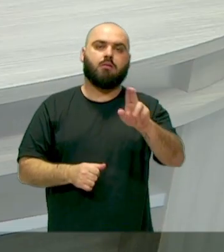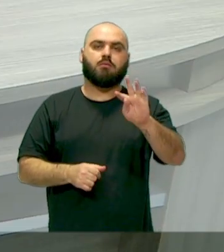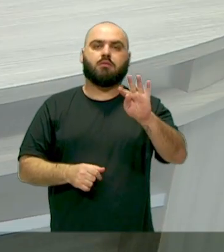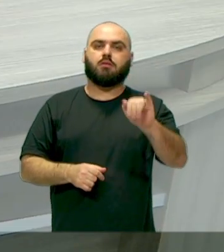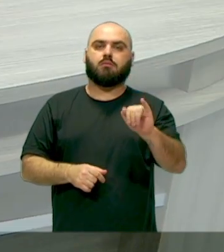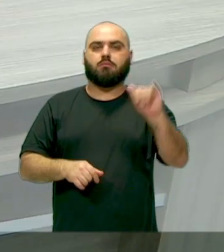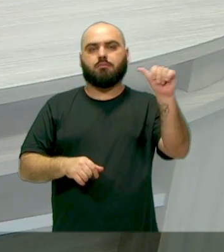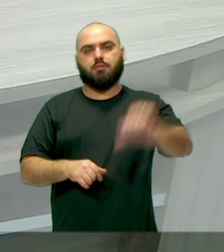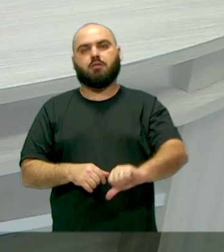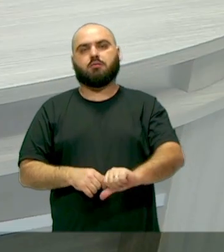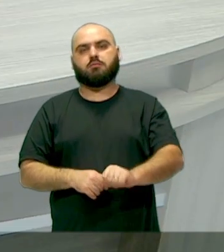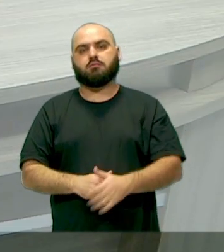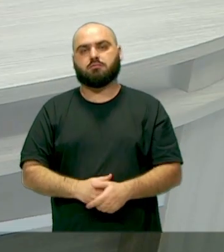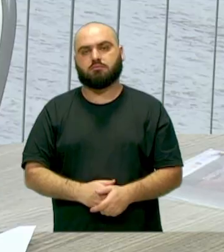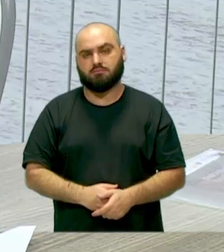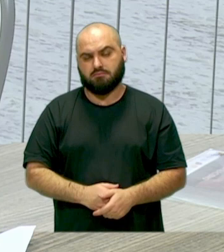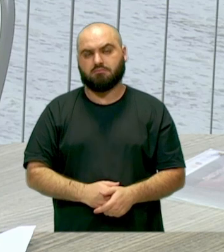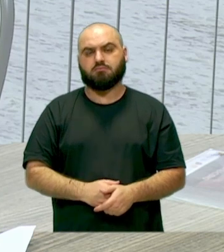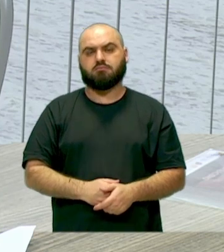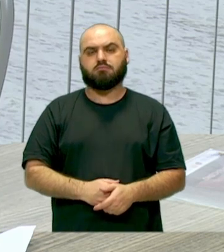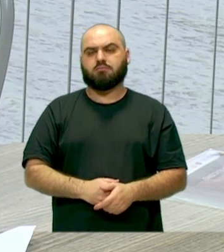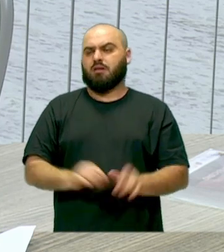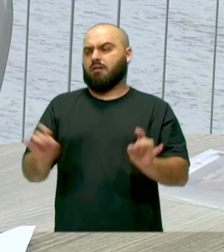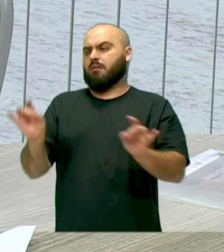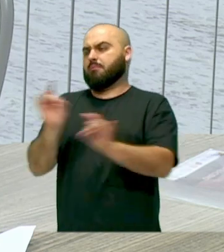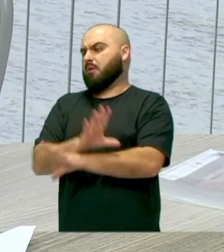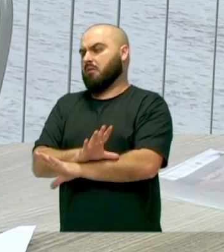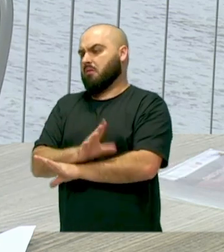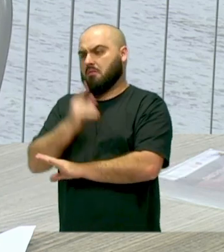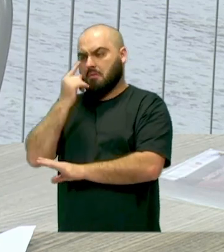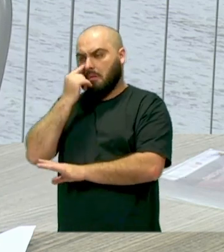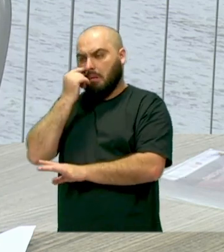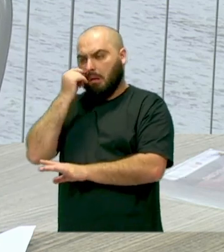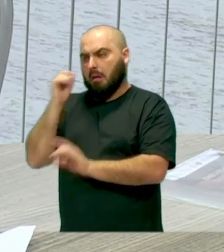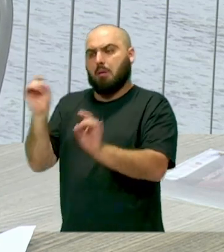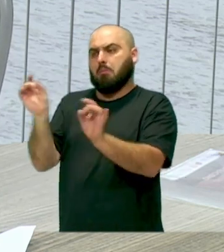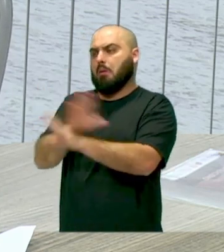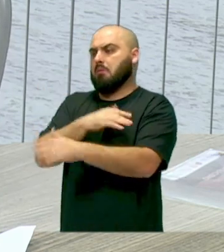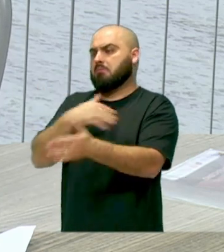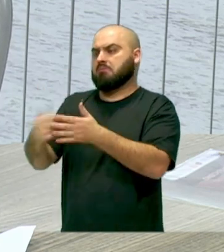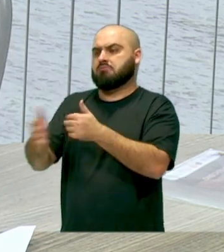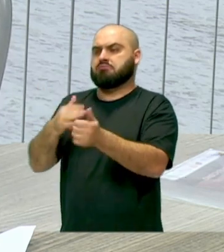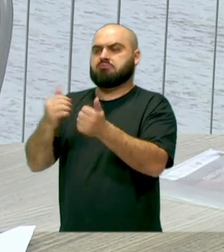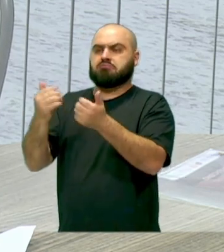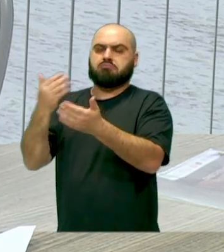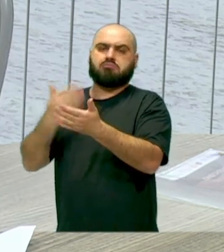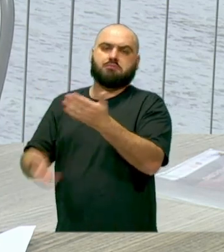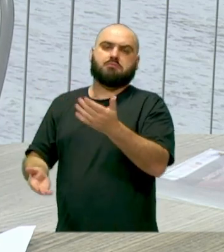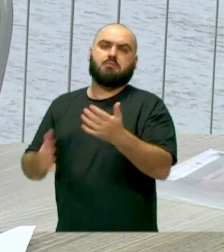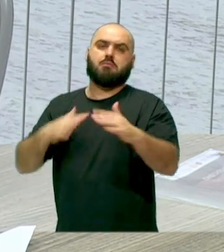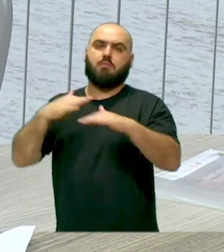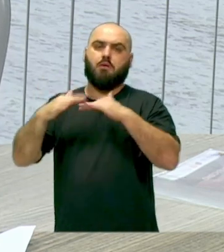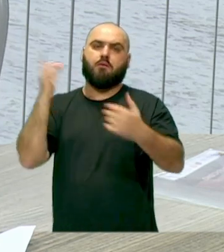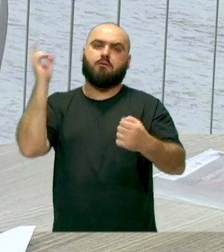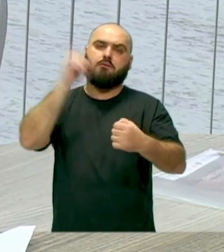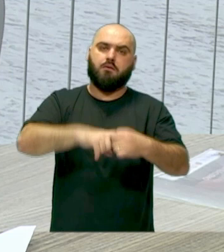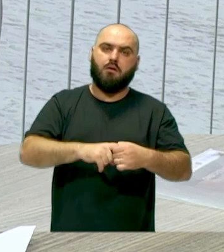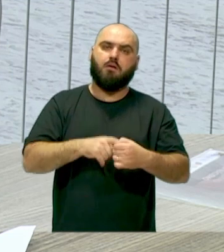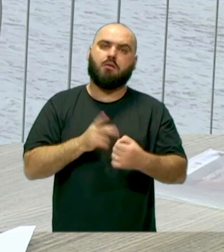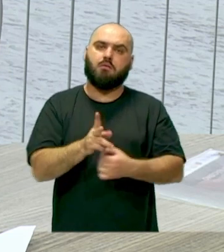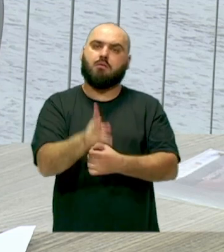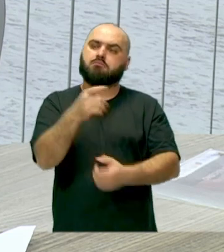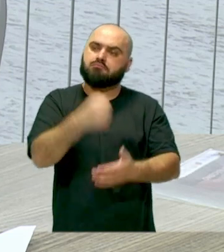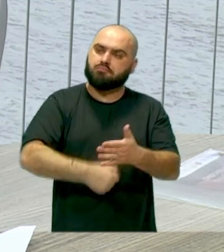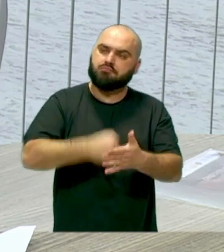pior. Se tivesse, acabou, não se fala mais nisso, os movimentos voltavam e continuariam sua